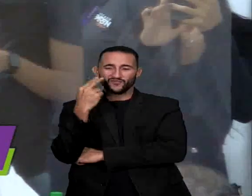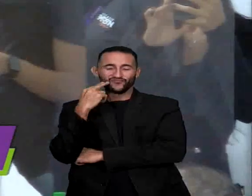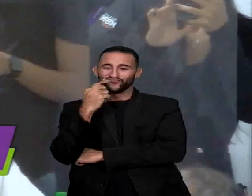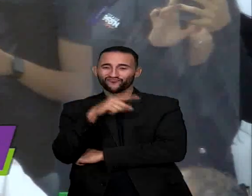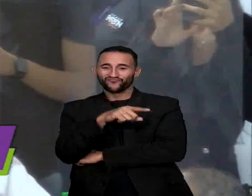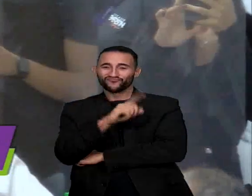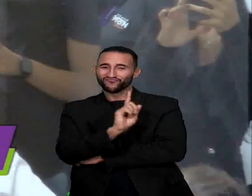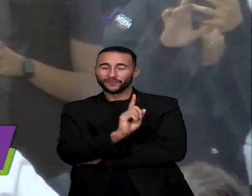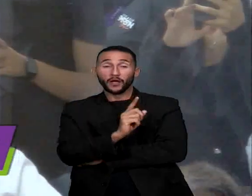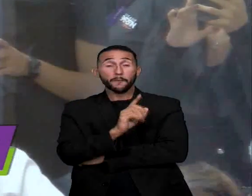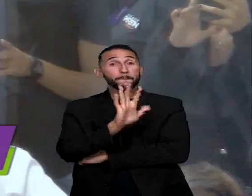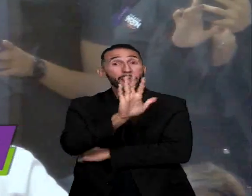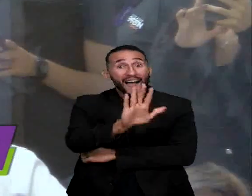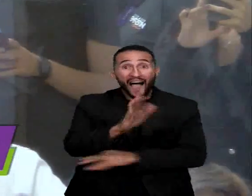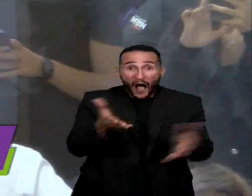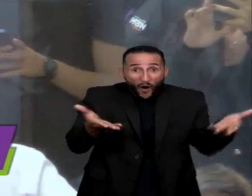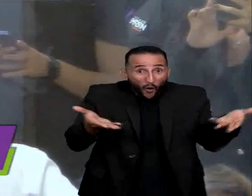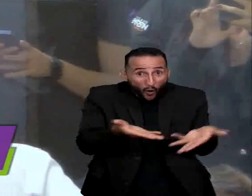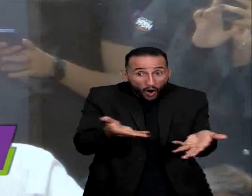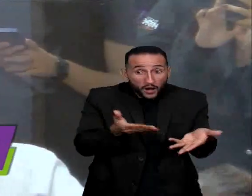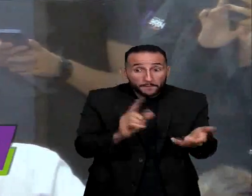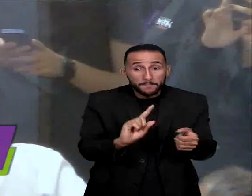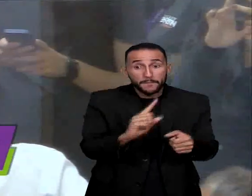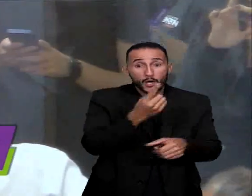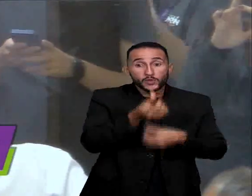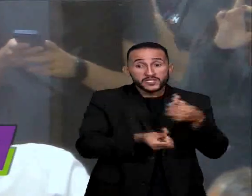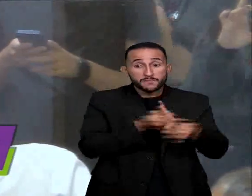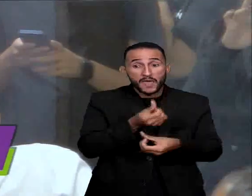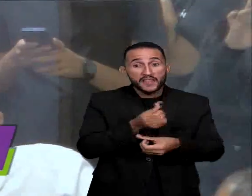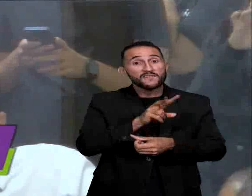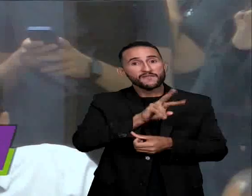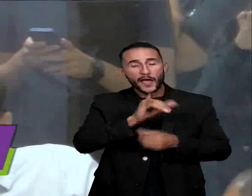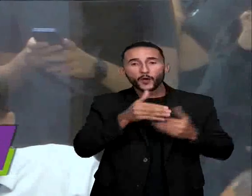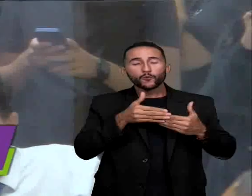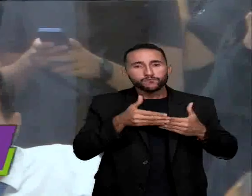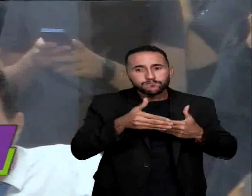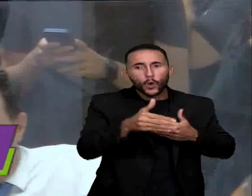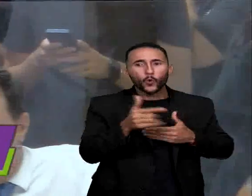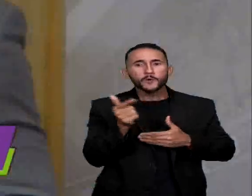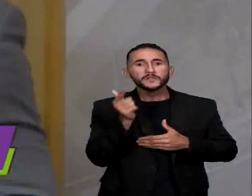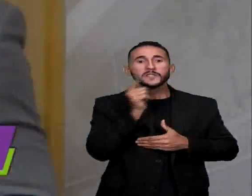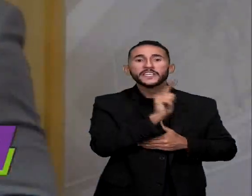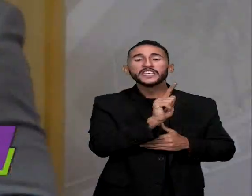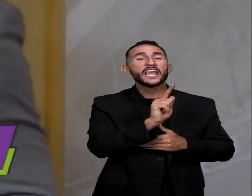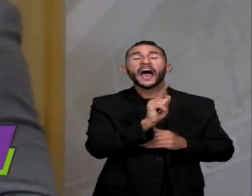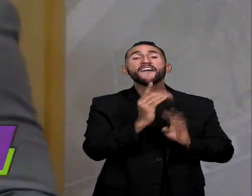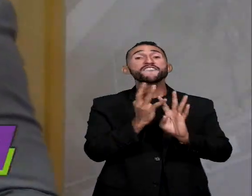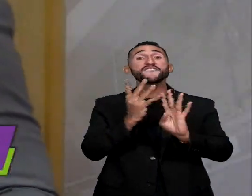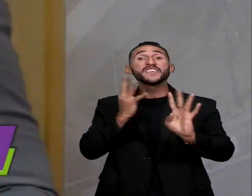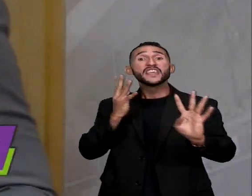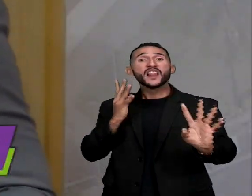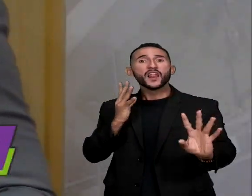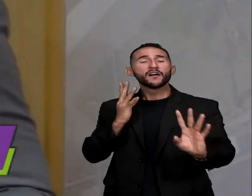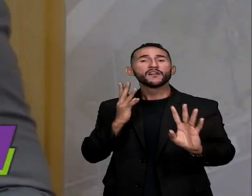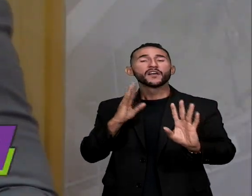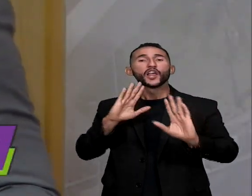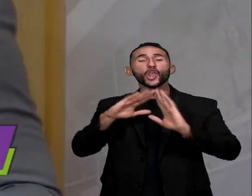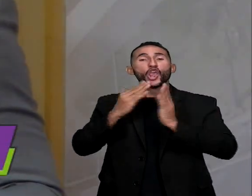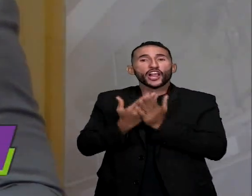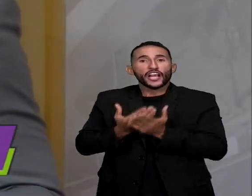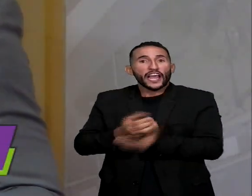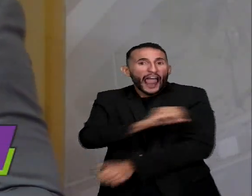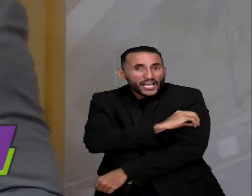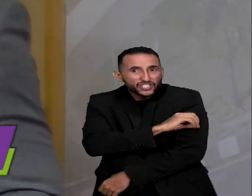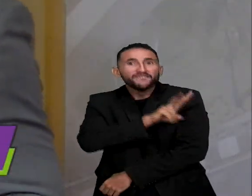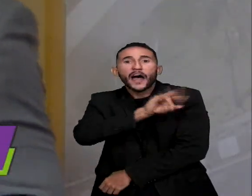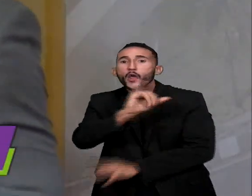conseguir no primeiro semestre desse ano caminhar para zerar fila de espera por creche na nossa cidade isso é maravilhoso gente